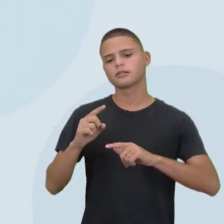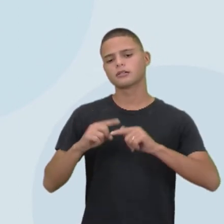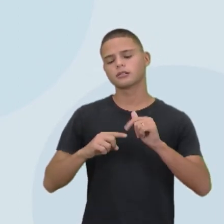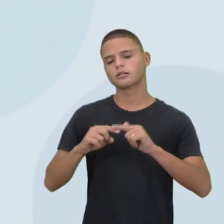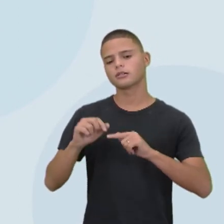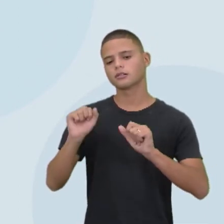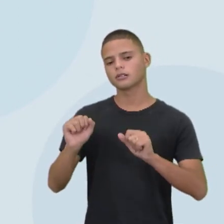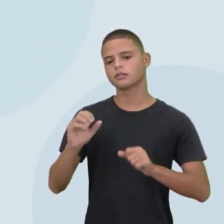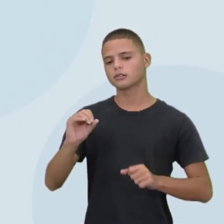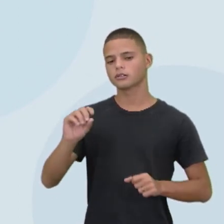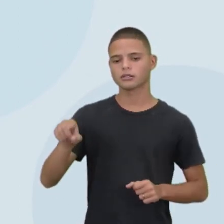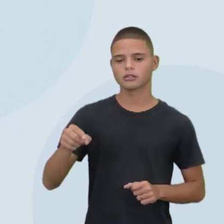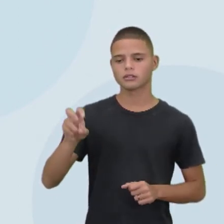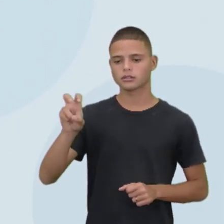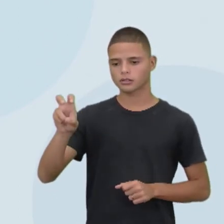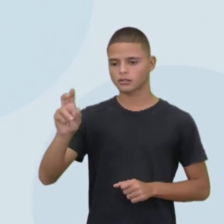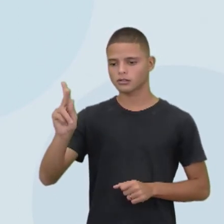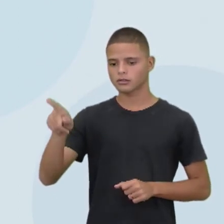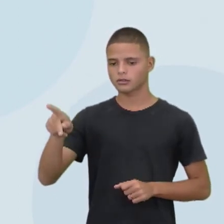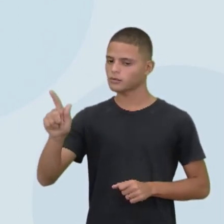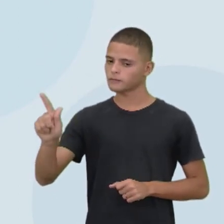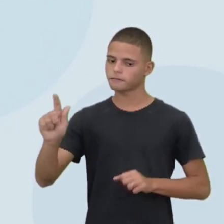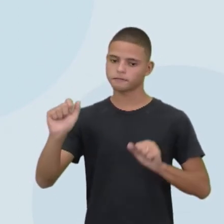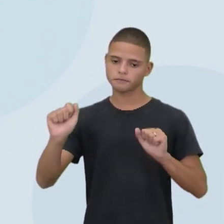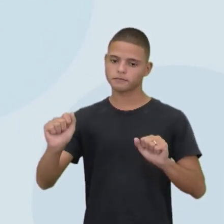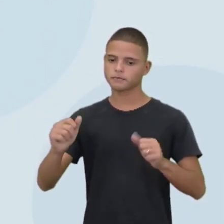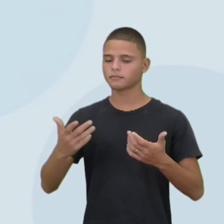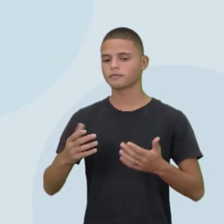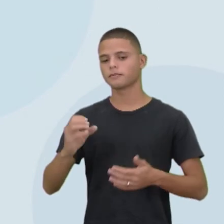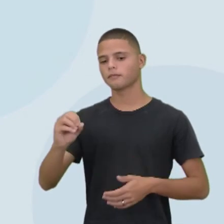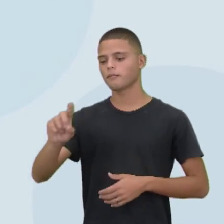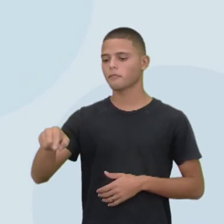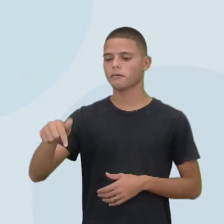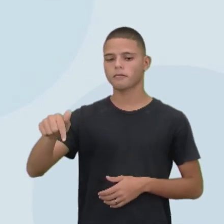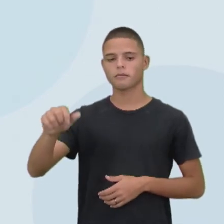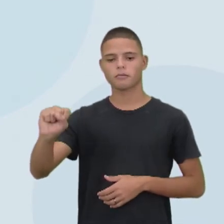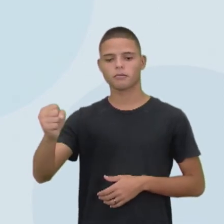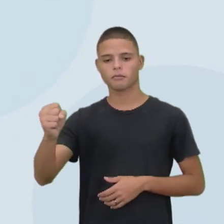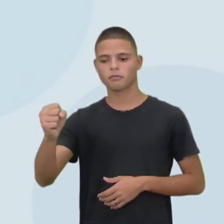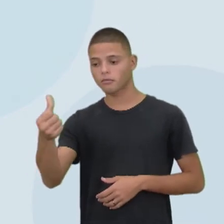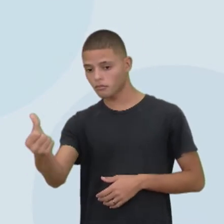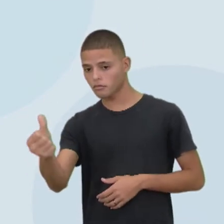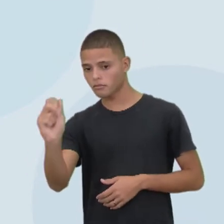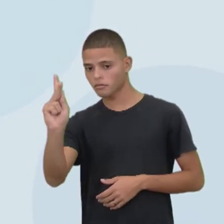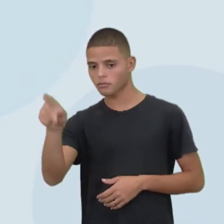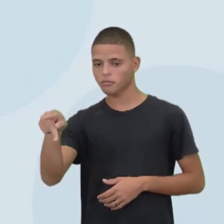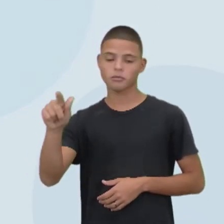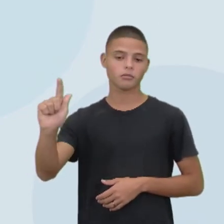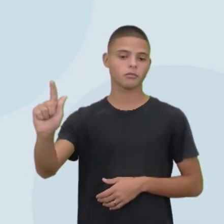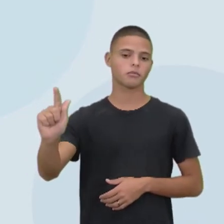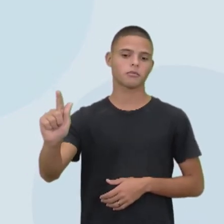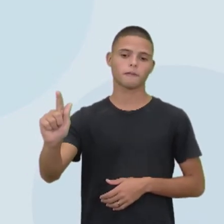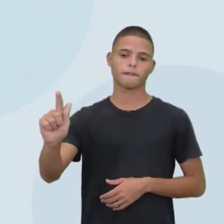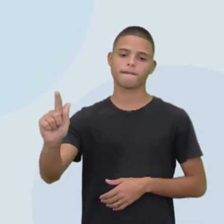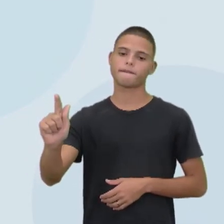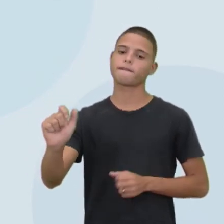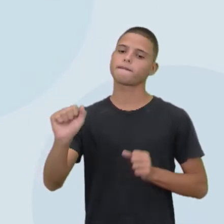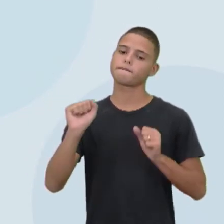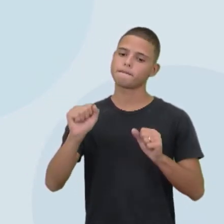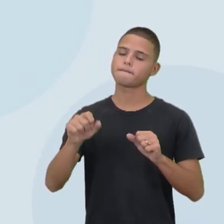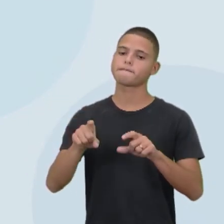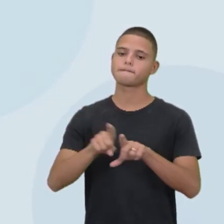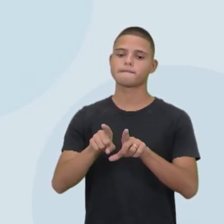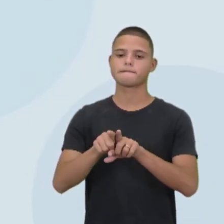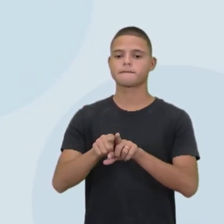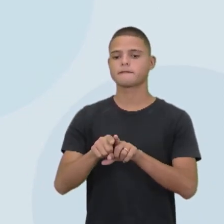pesar meio quilo, 500 gramas, pode, não tem problema nenhum. Mas pode pesar 786 quilogramas, pode, mas ele